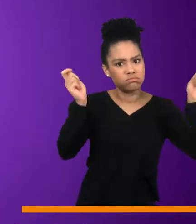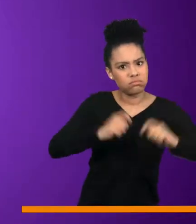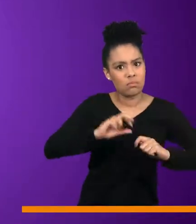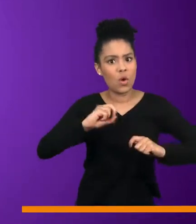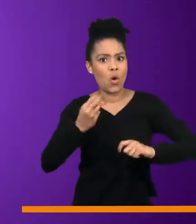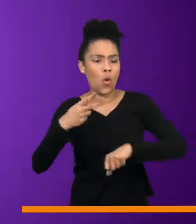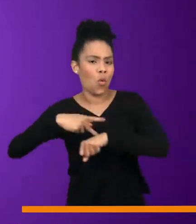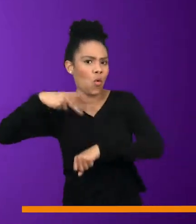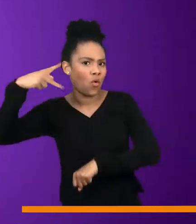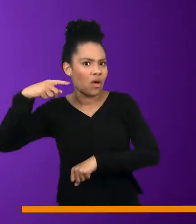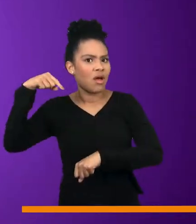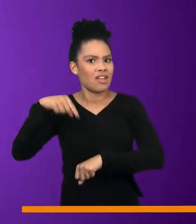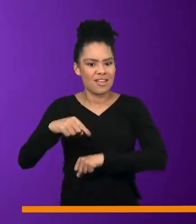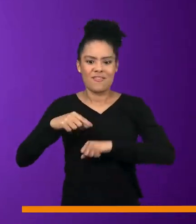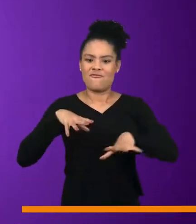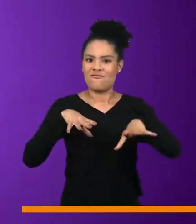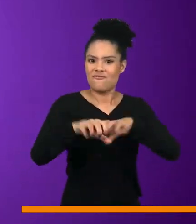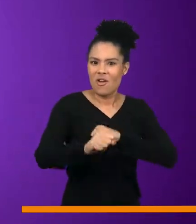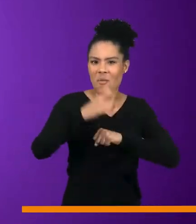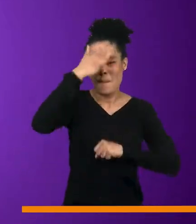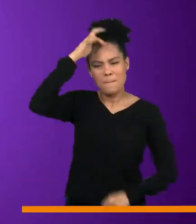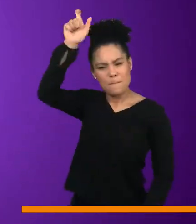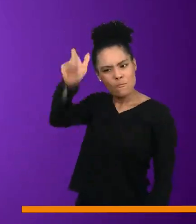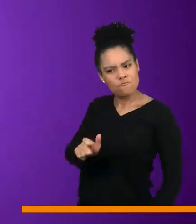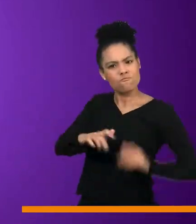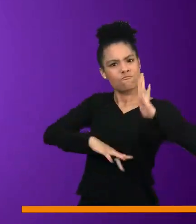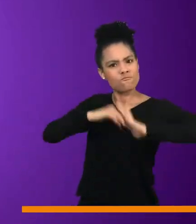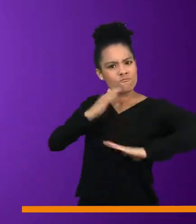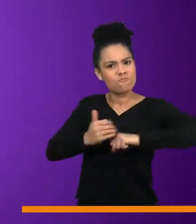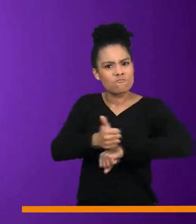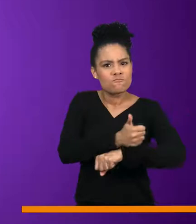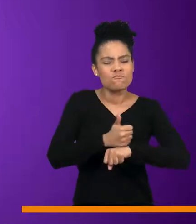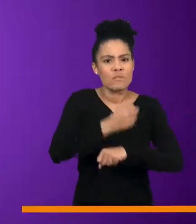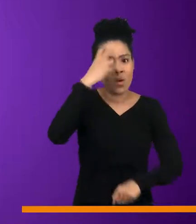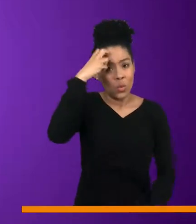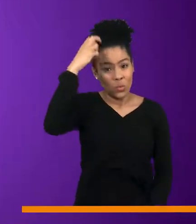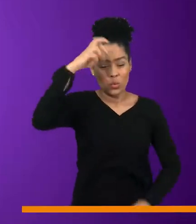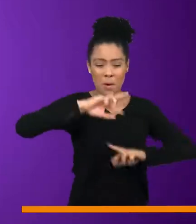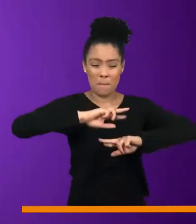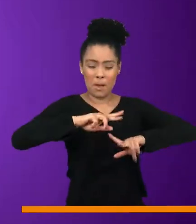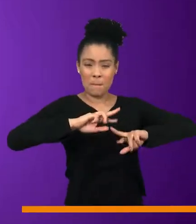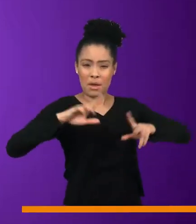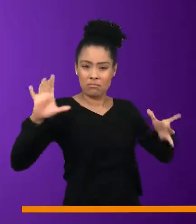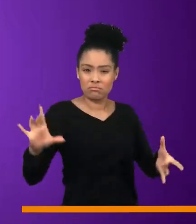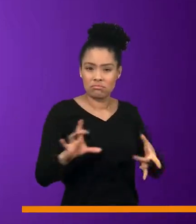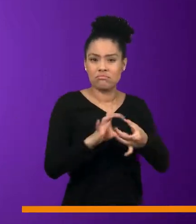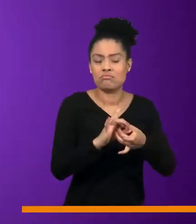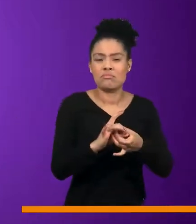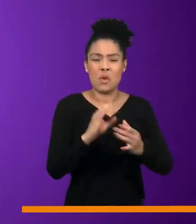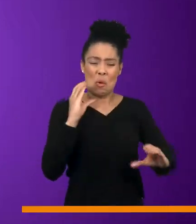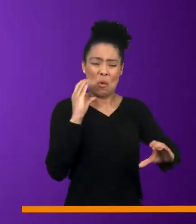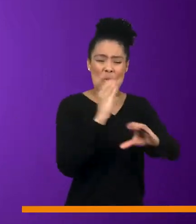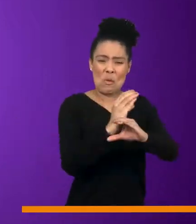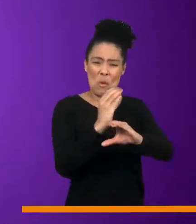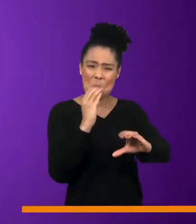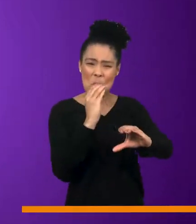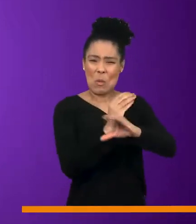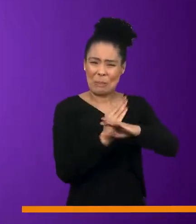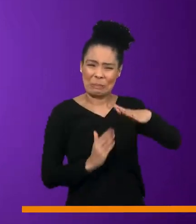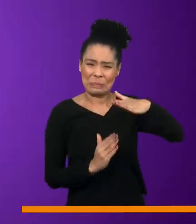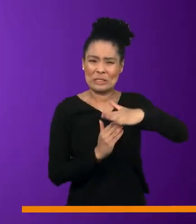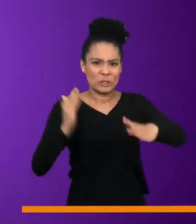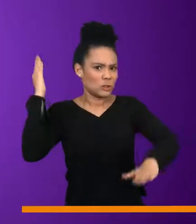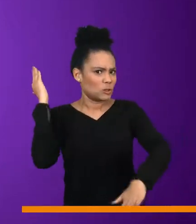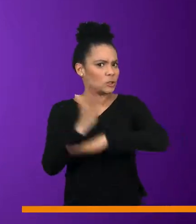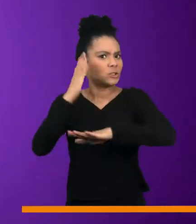pós-graduação na área da libras forma profissionais com competências interculturais e que podem eliminar as barreiras de